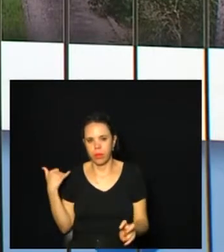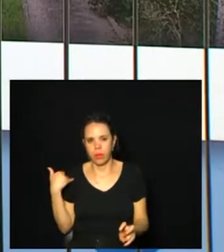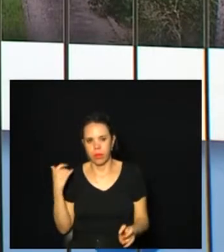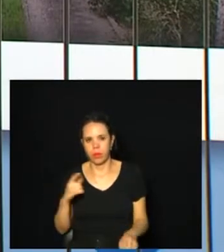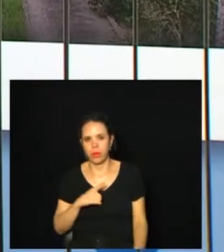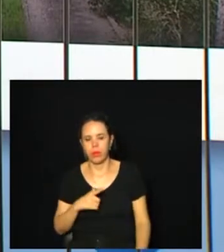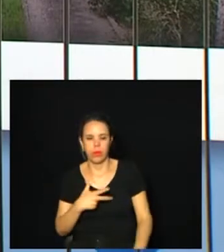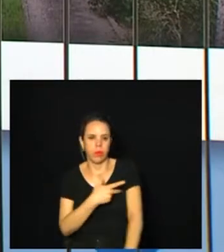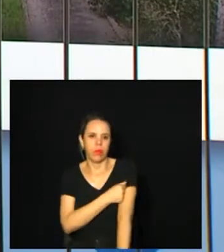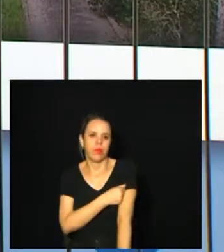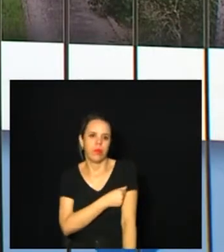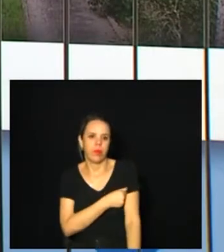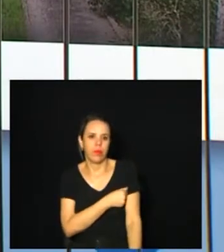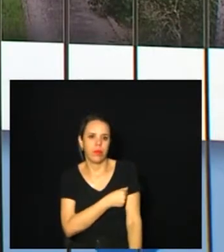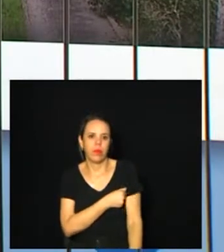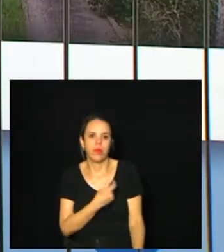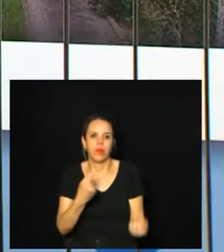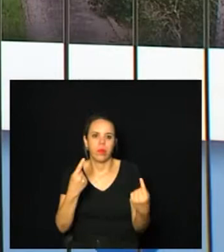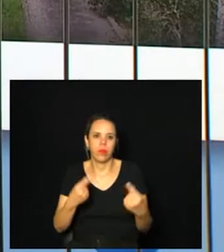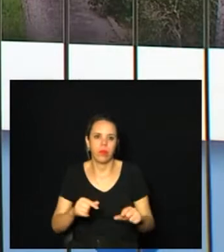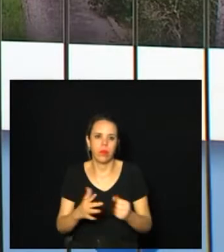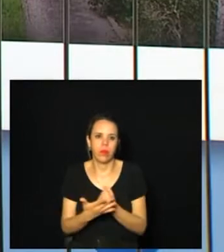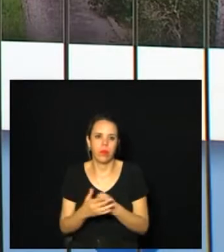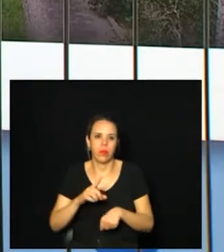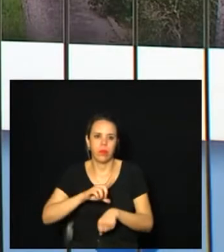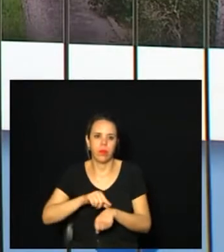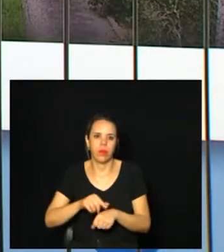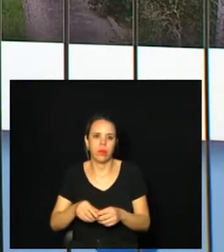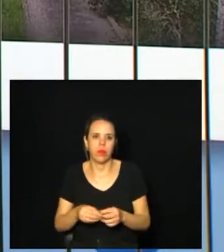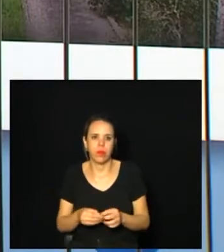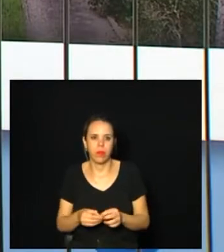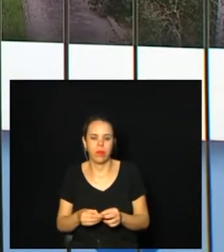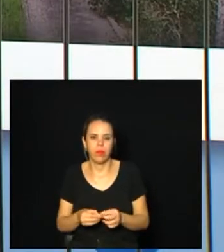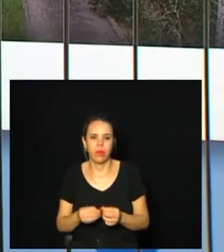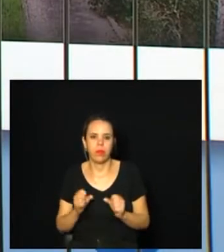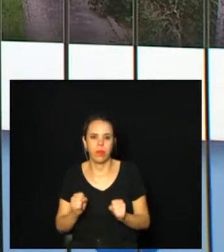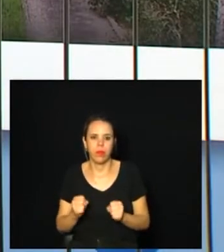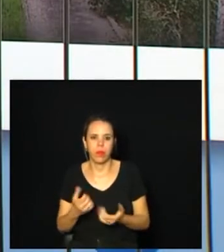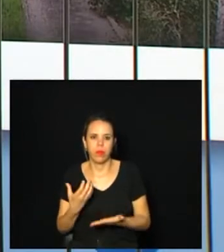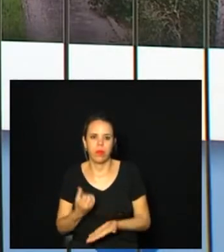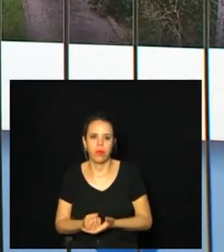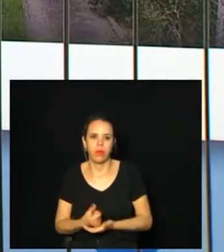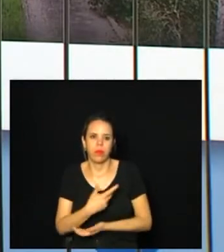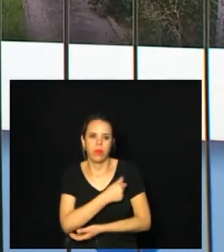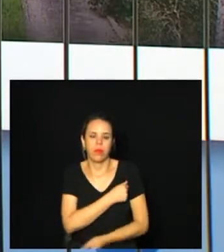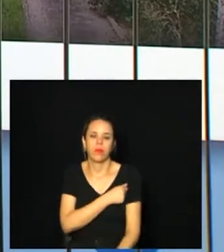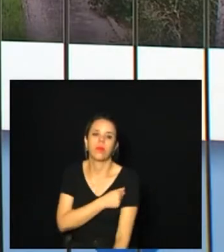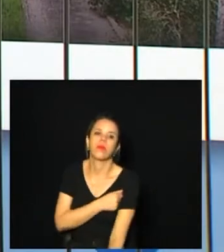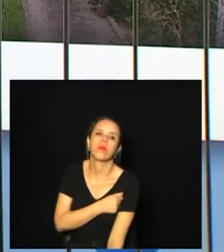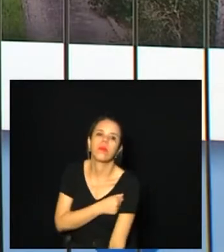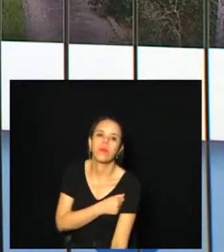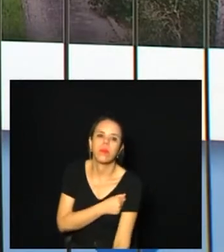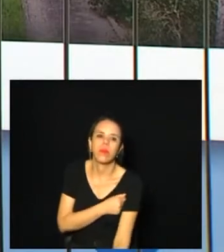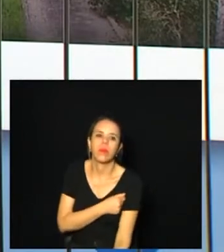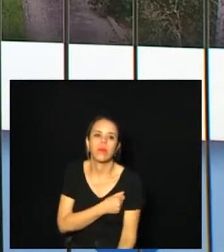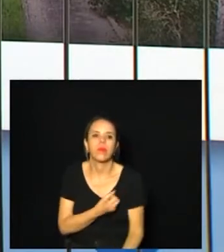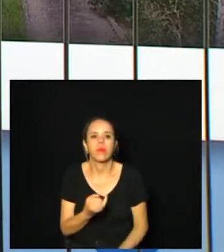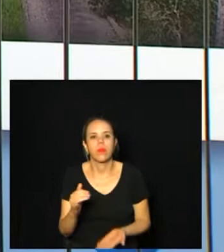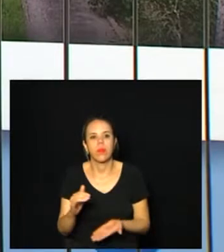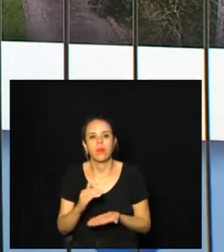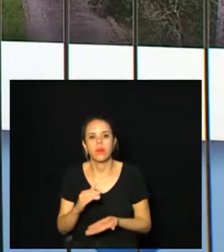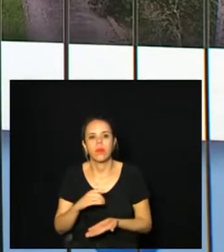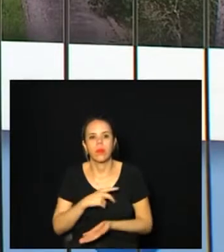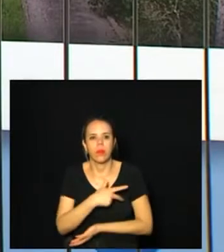com a vacina contra o novo coronavírus atrasada poderão receber a dose desde que a unidade tenha